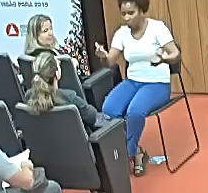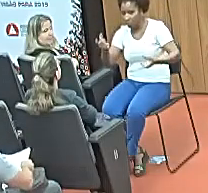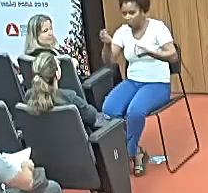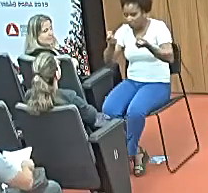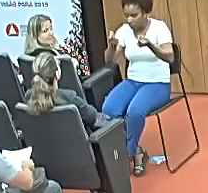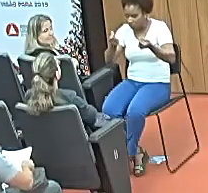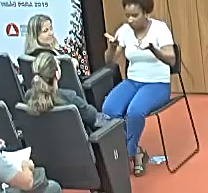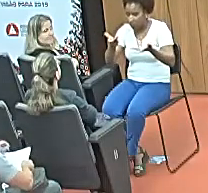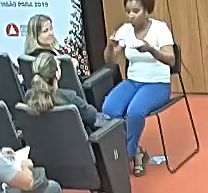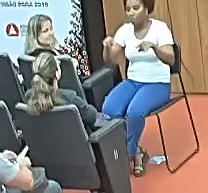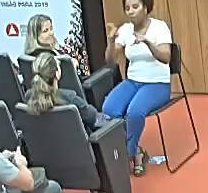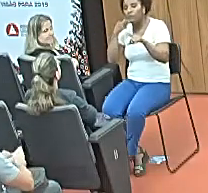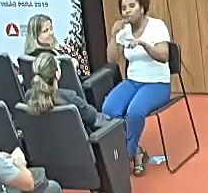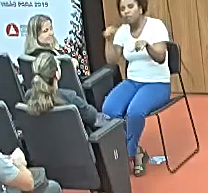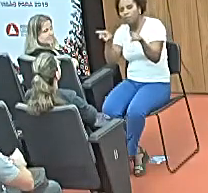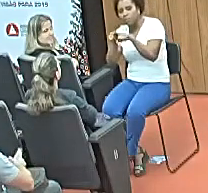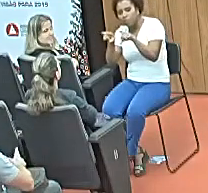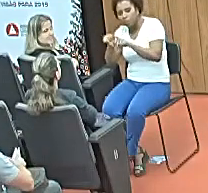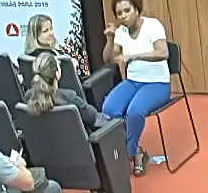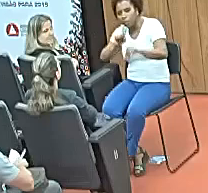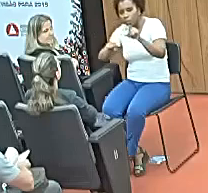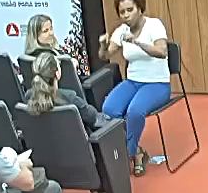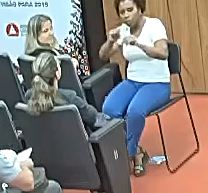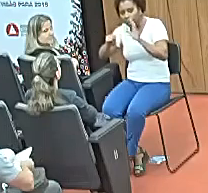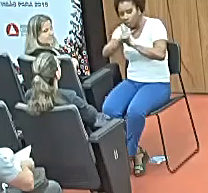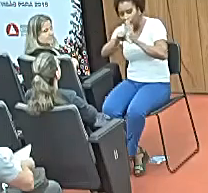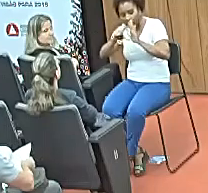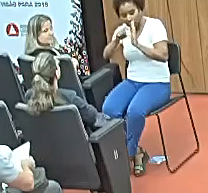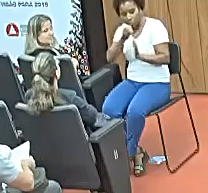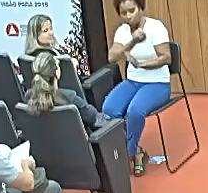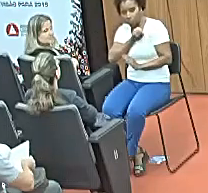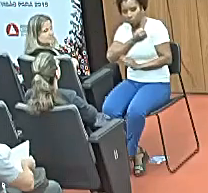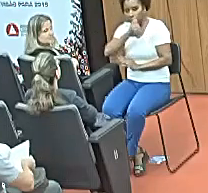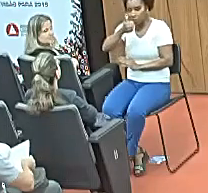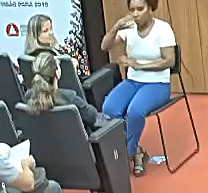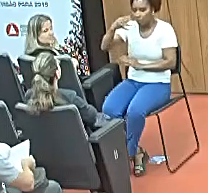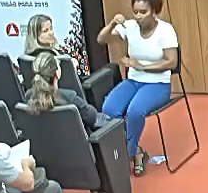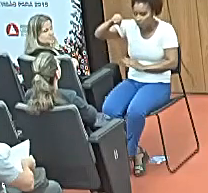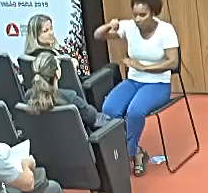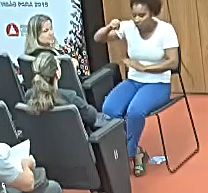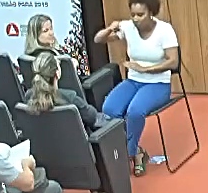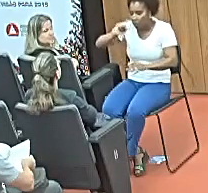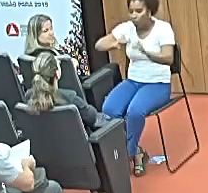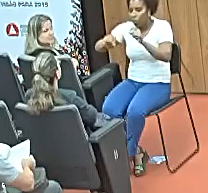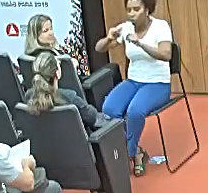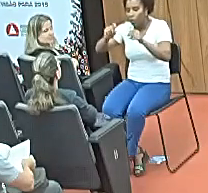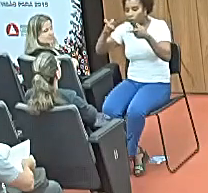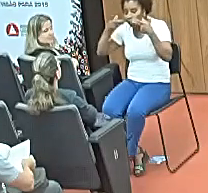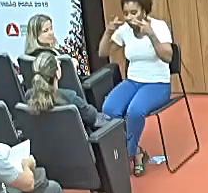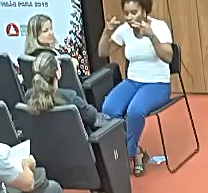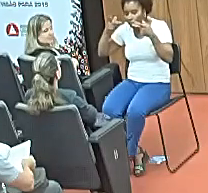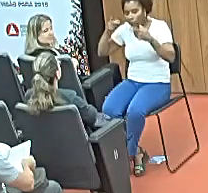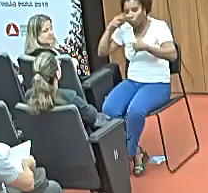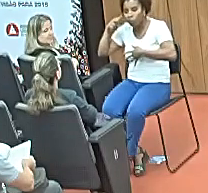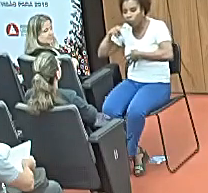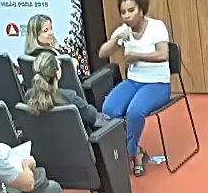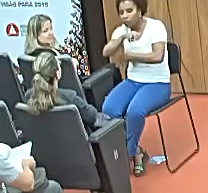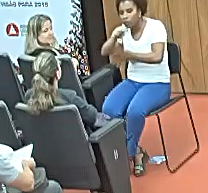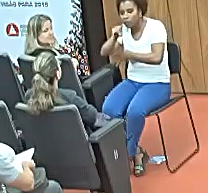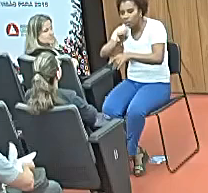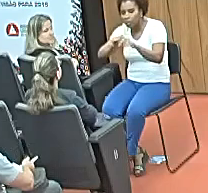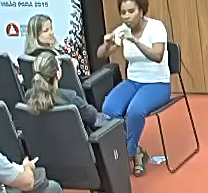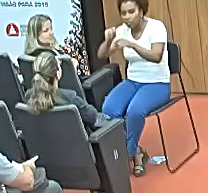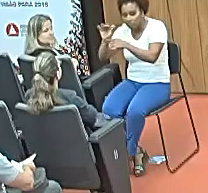4269 política de atendimento ao estudante da ong com vistas a assegurar atendimento à demanda da